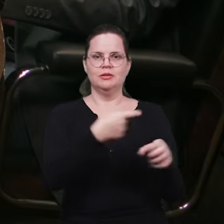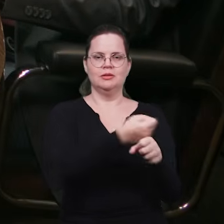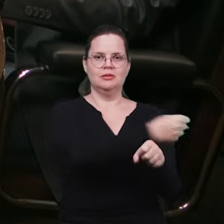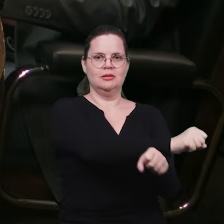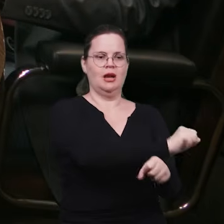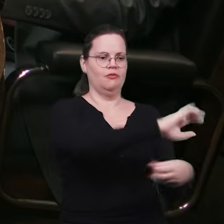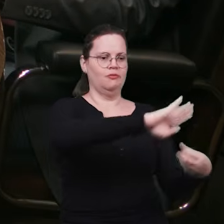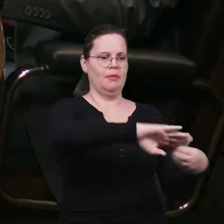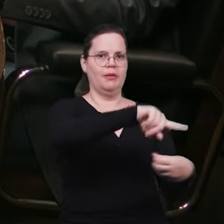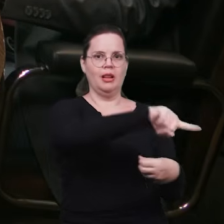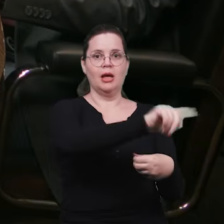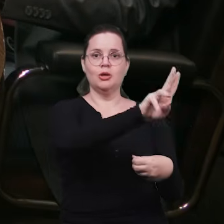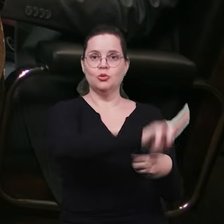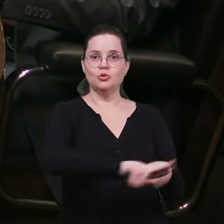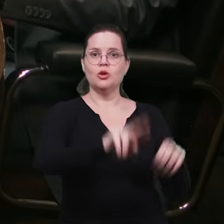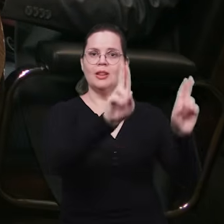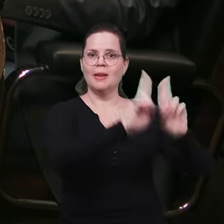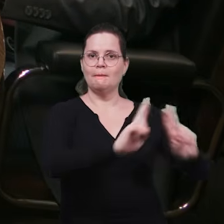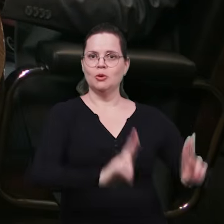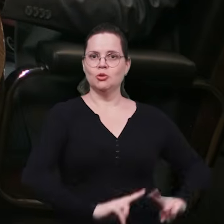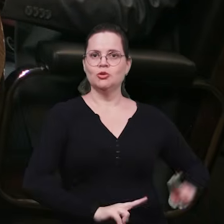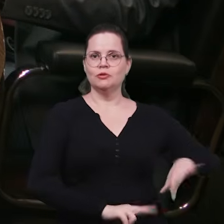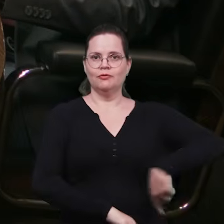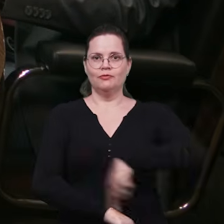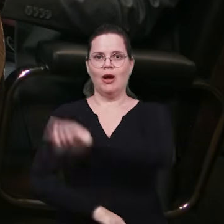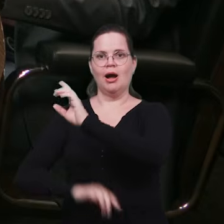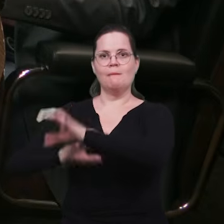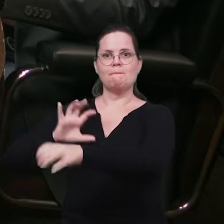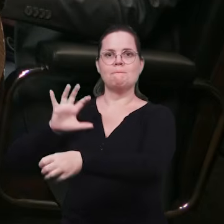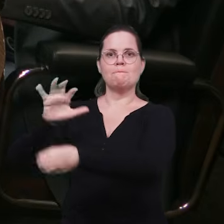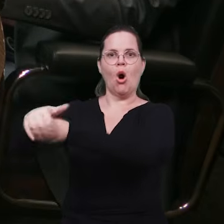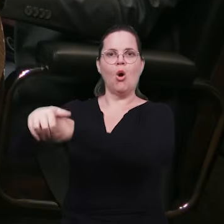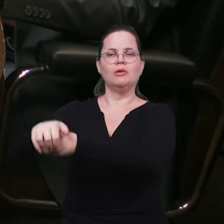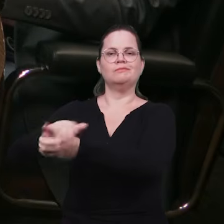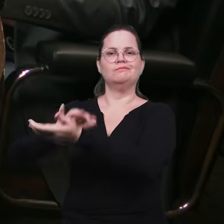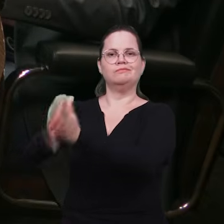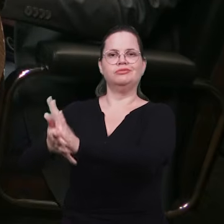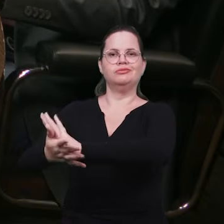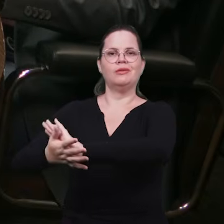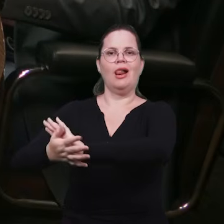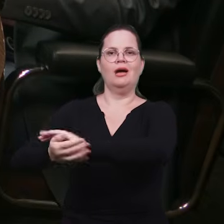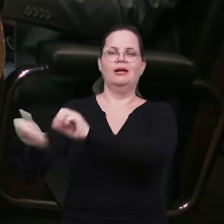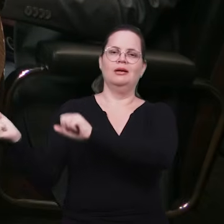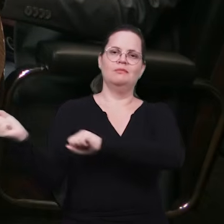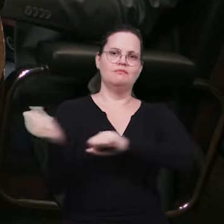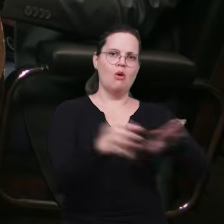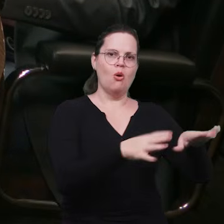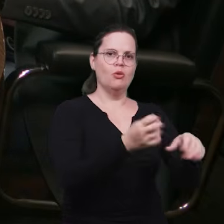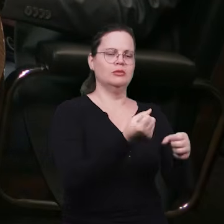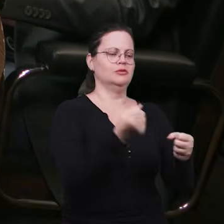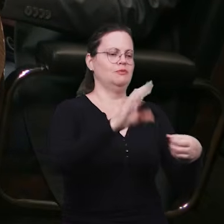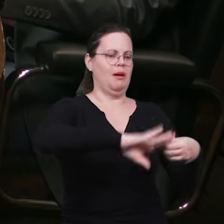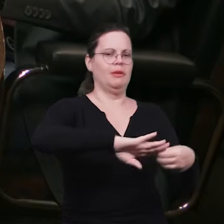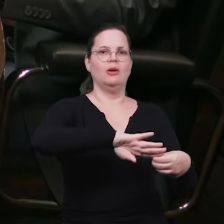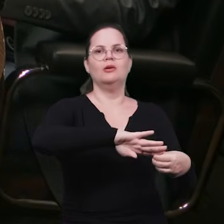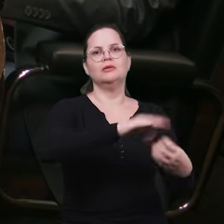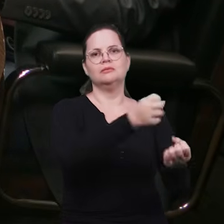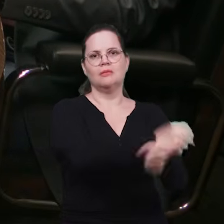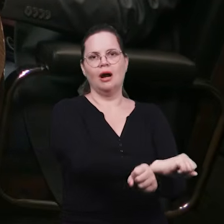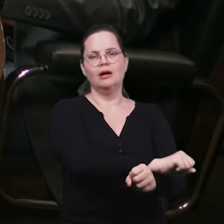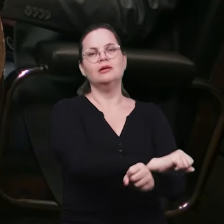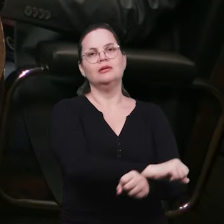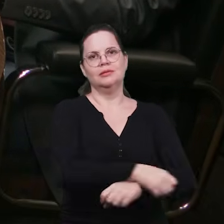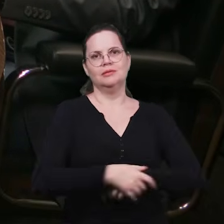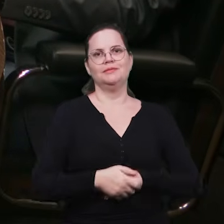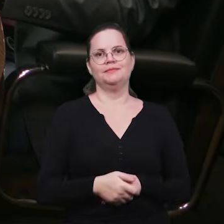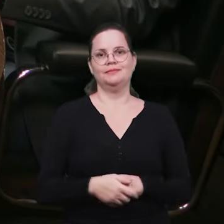o Senhor usou Nabucodonosor para aplicar o juízo do Senhor. Como que ao longo da história Deus Olha, usa né? várias pessoas